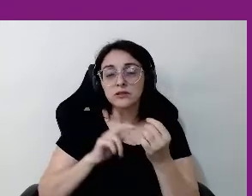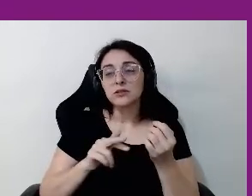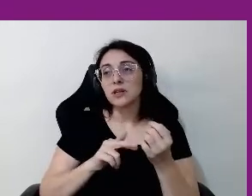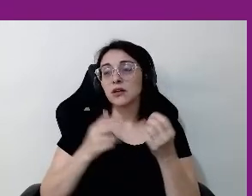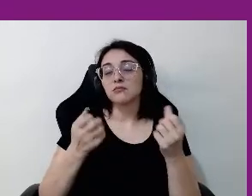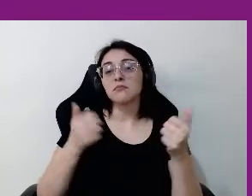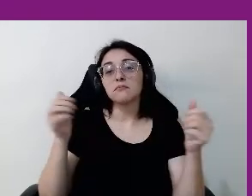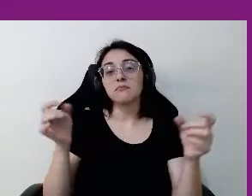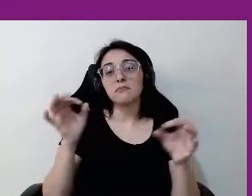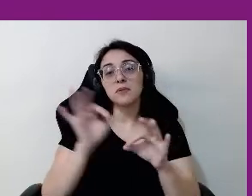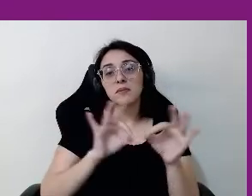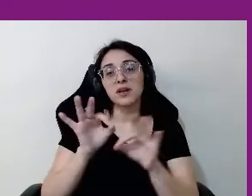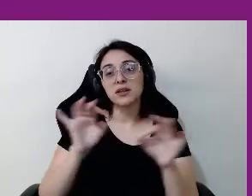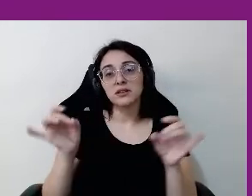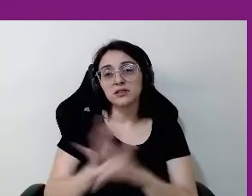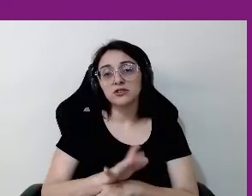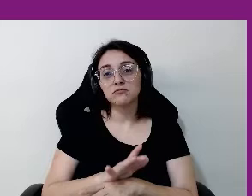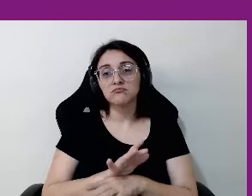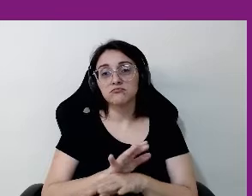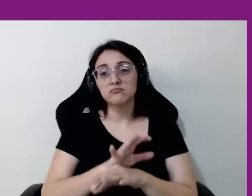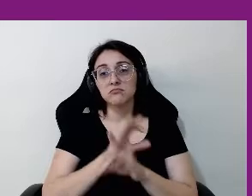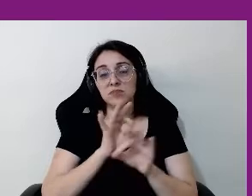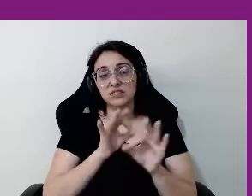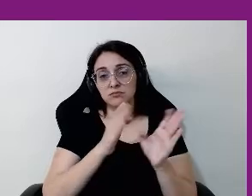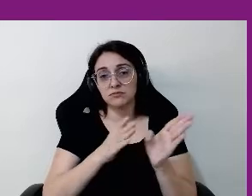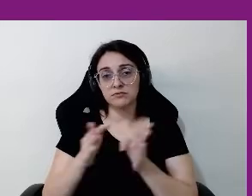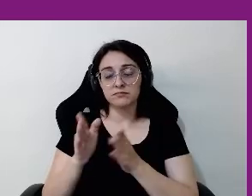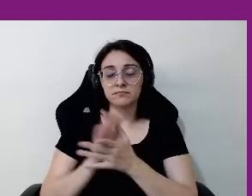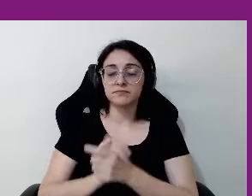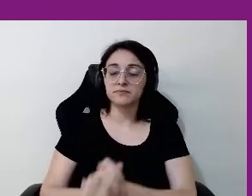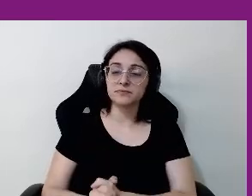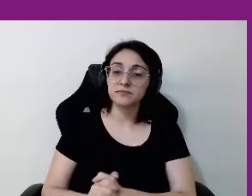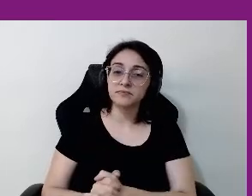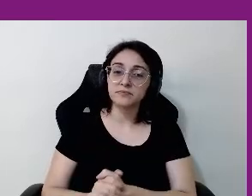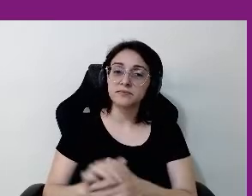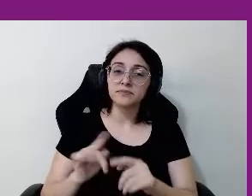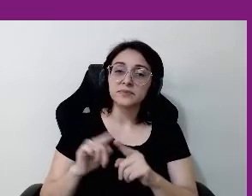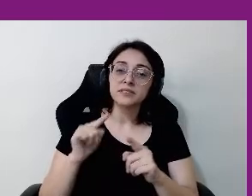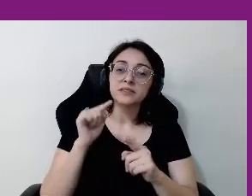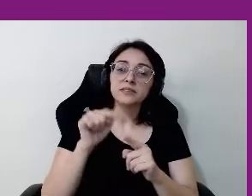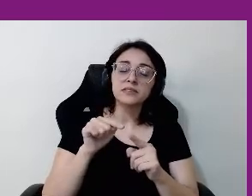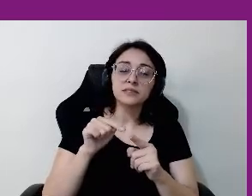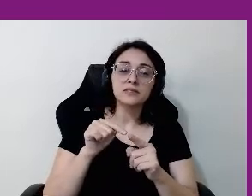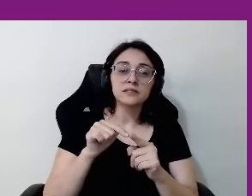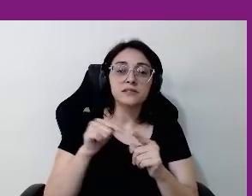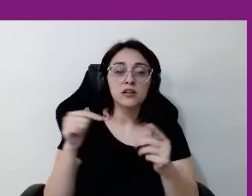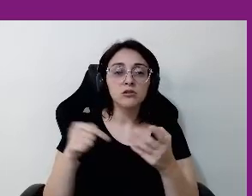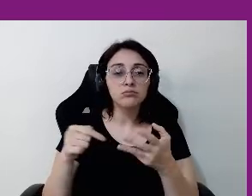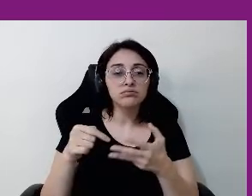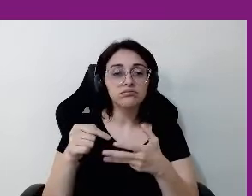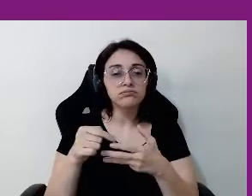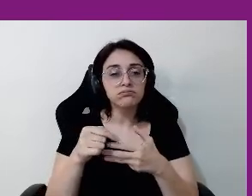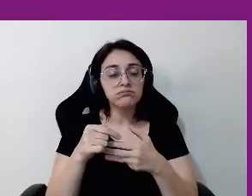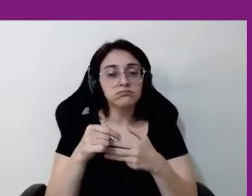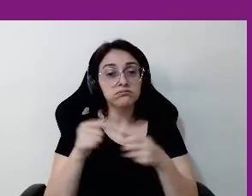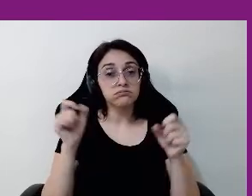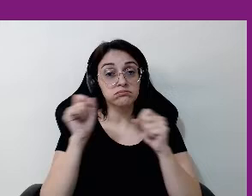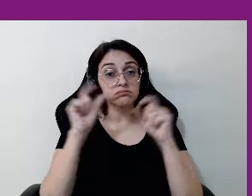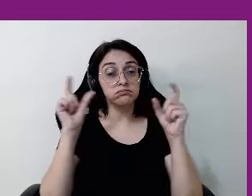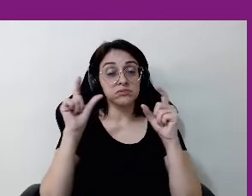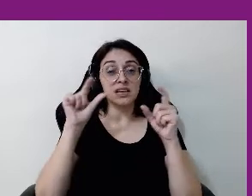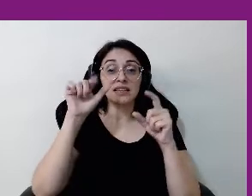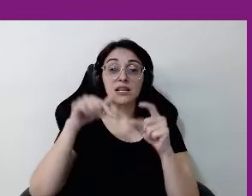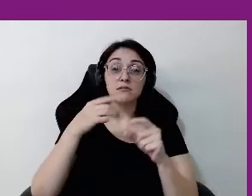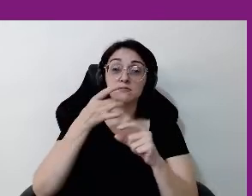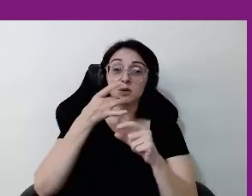bem preparado para avaliar efetividade. Quais são também os alarmes que vêm com esse tipo de